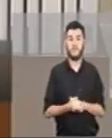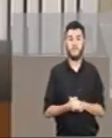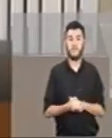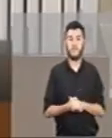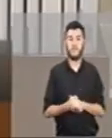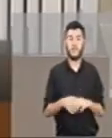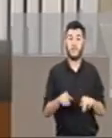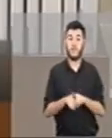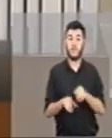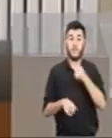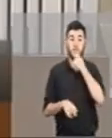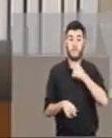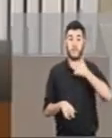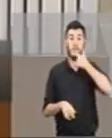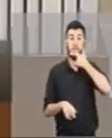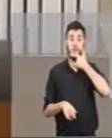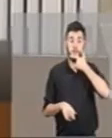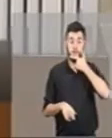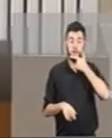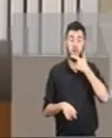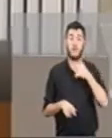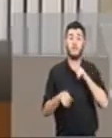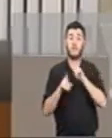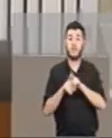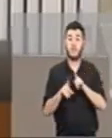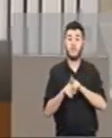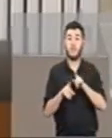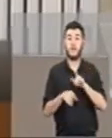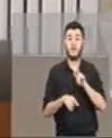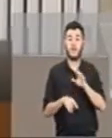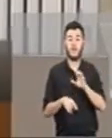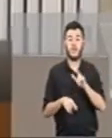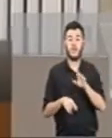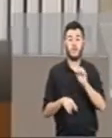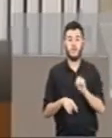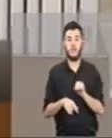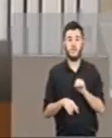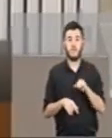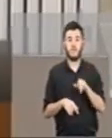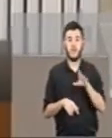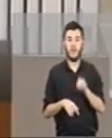Marco Aurélio e Celso de Mello, que declinavam a